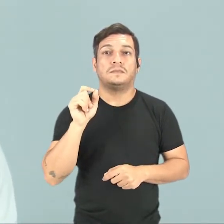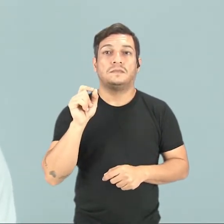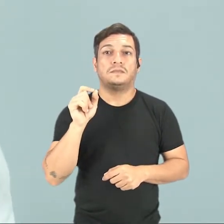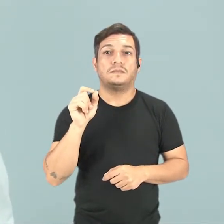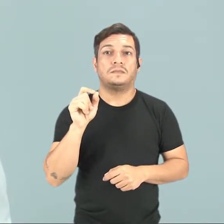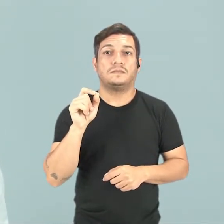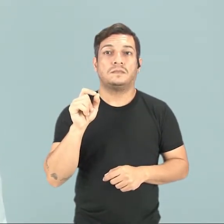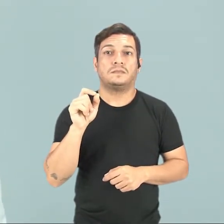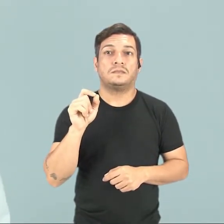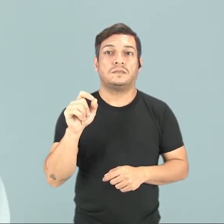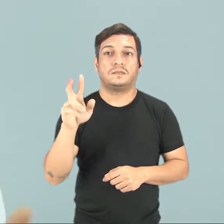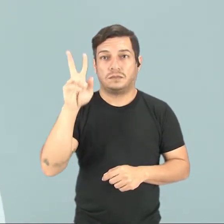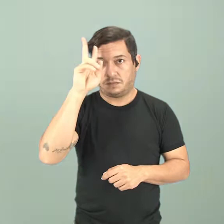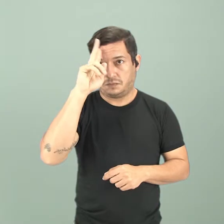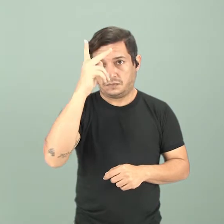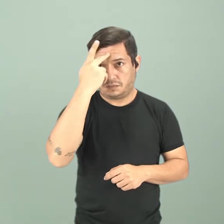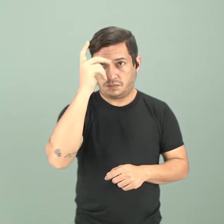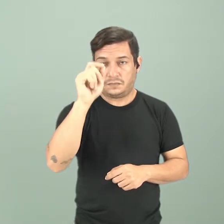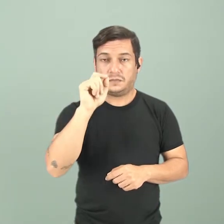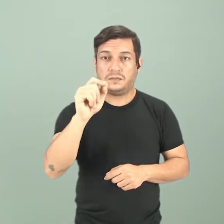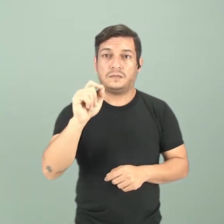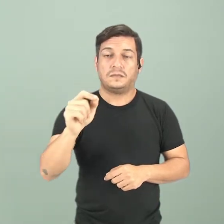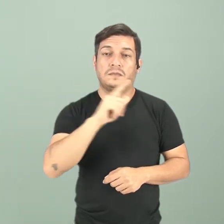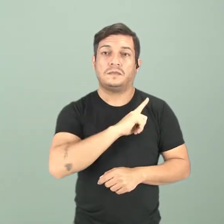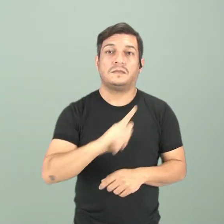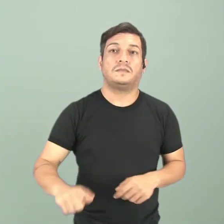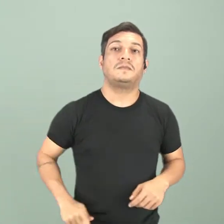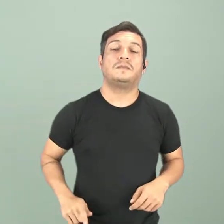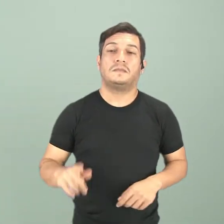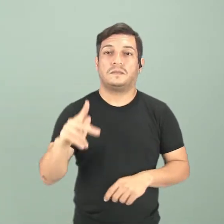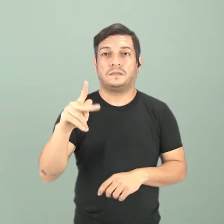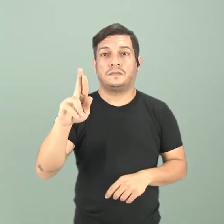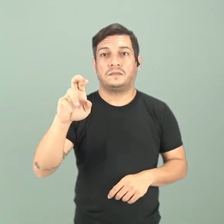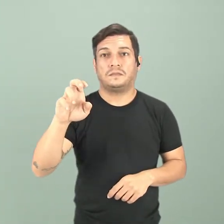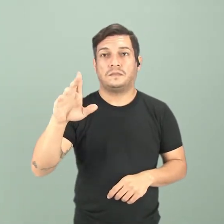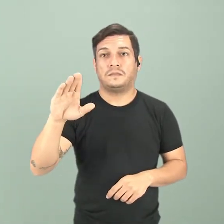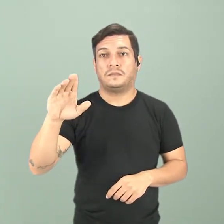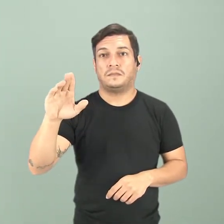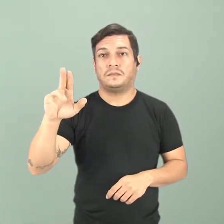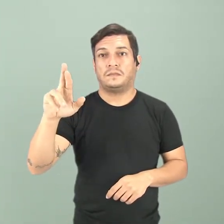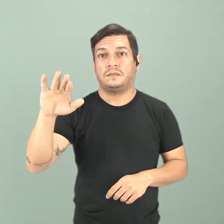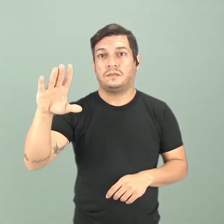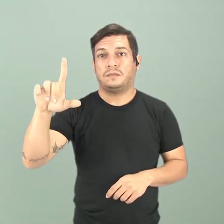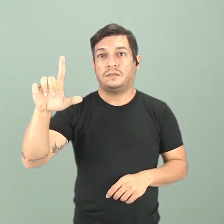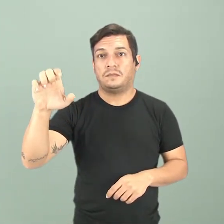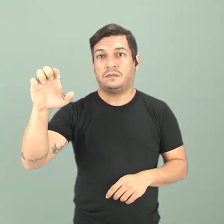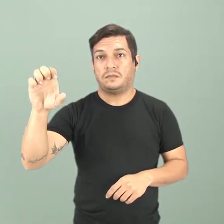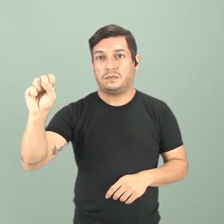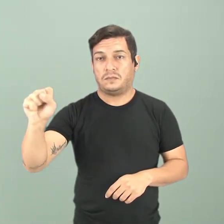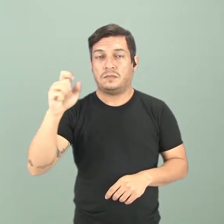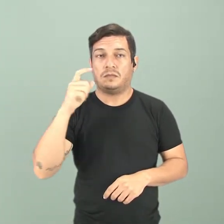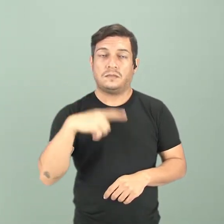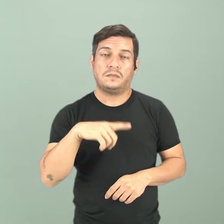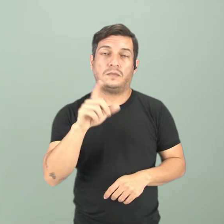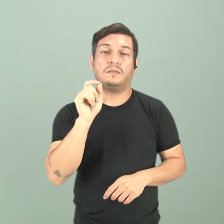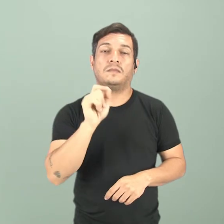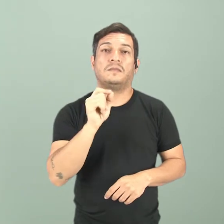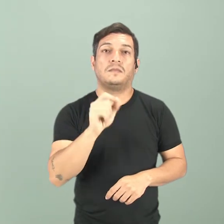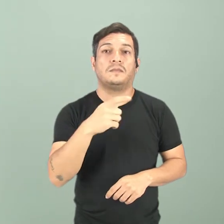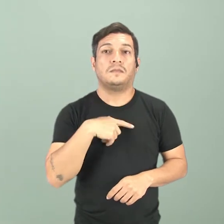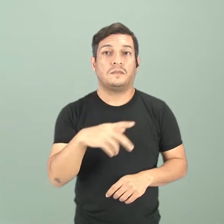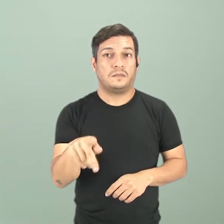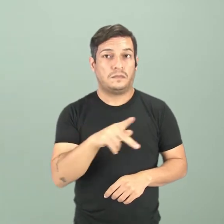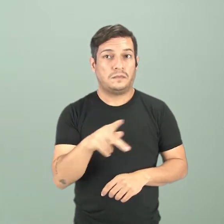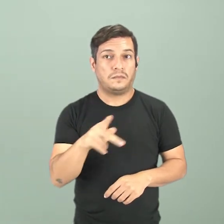decidiu muitas coisas no governo de Péricles. Parece que ele fez um bom governo, inclusive em função de ter uma professora de